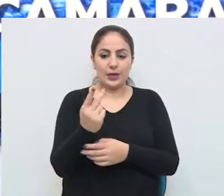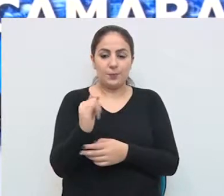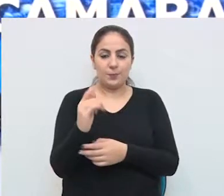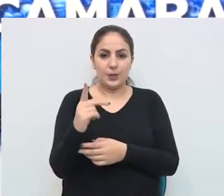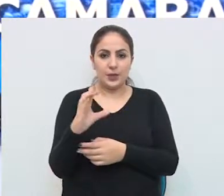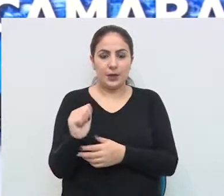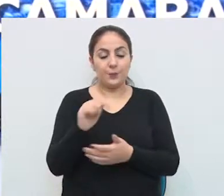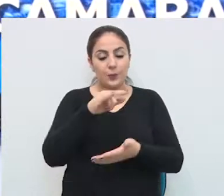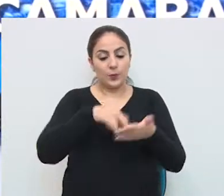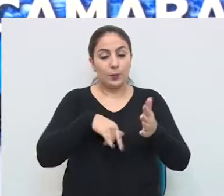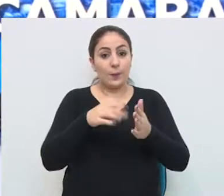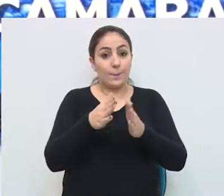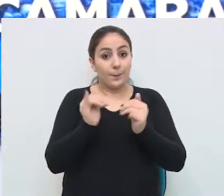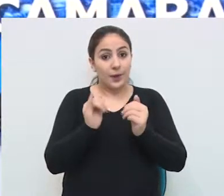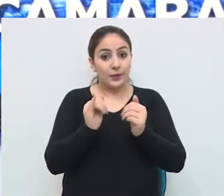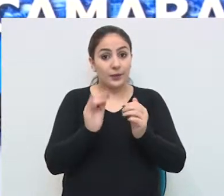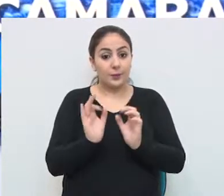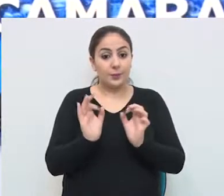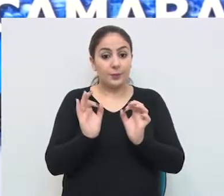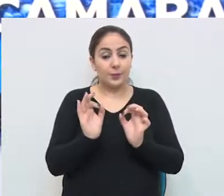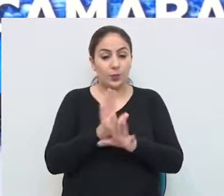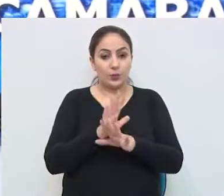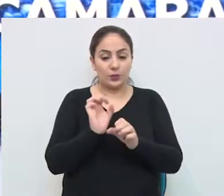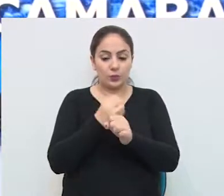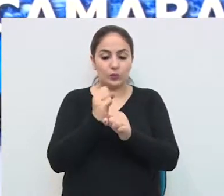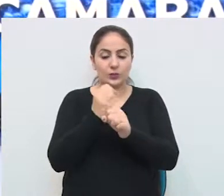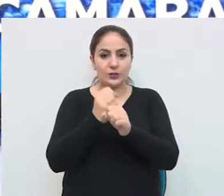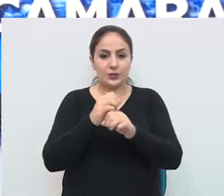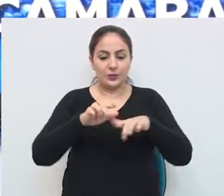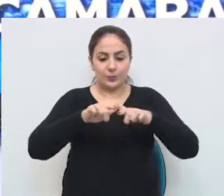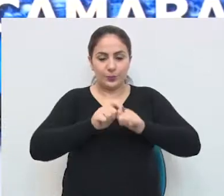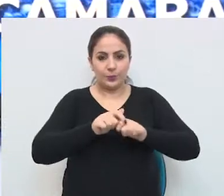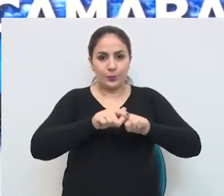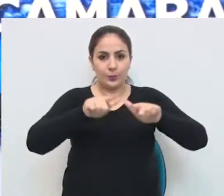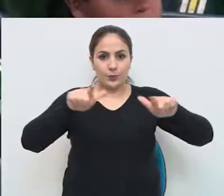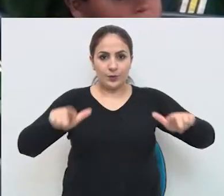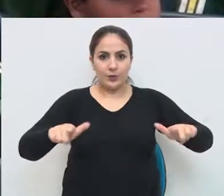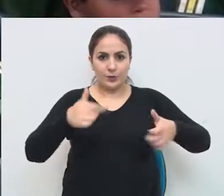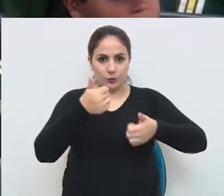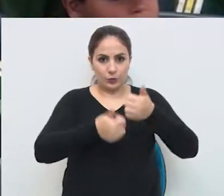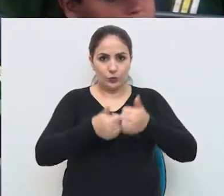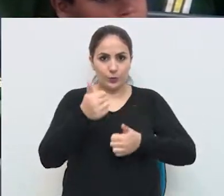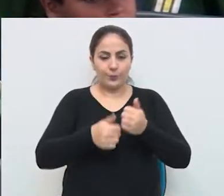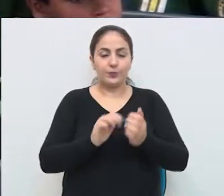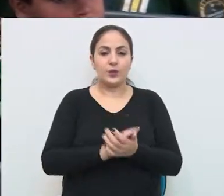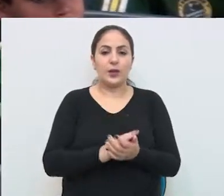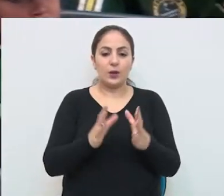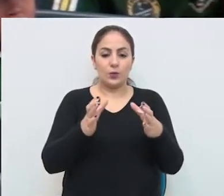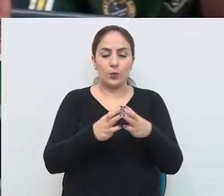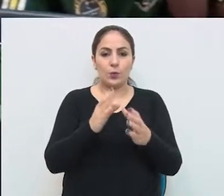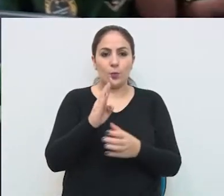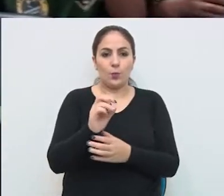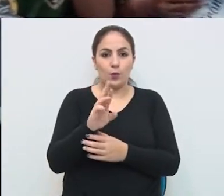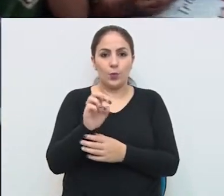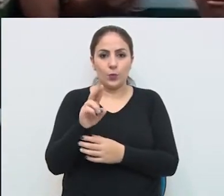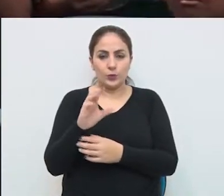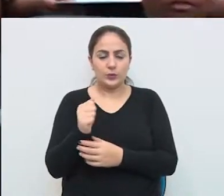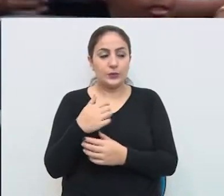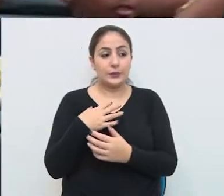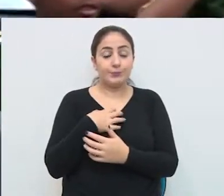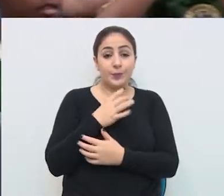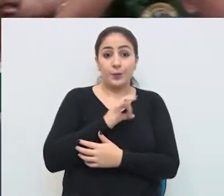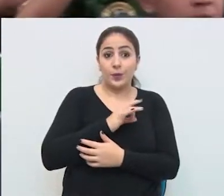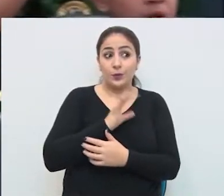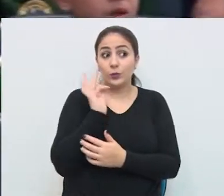pede que seja finalizada a obra de construção de um campo de futebol. A equipe do Borussia está apreensiva